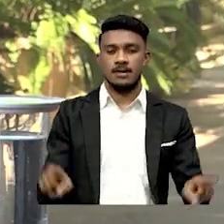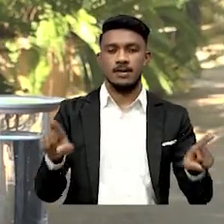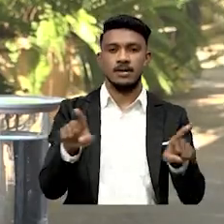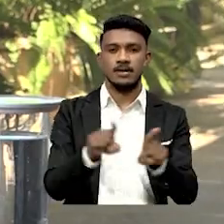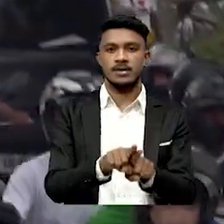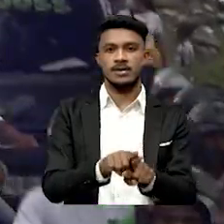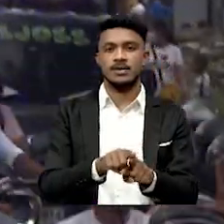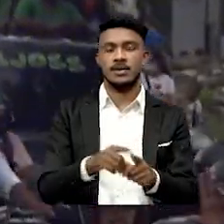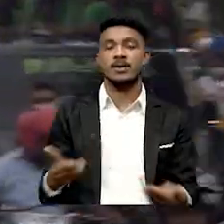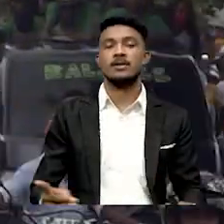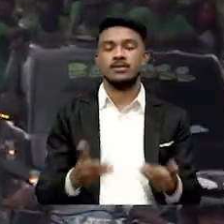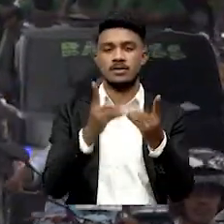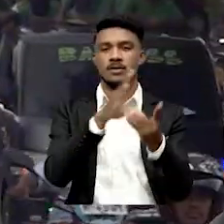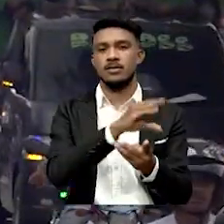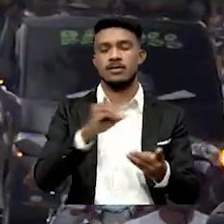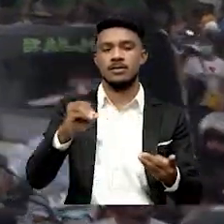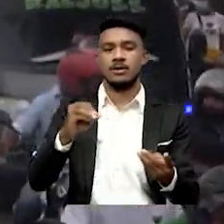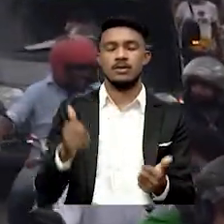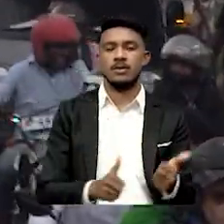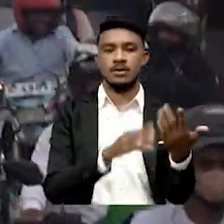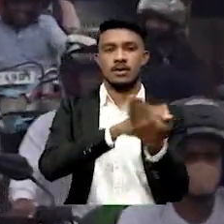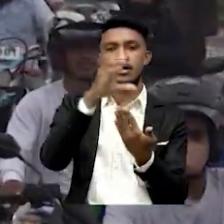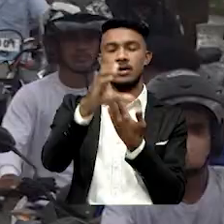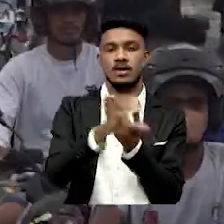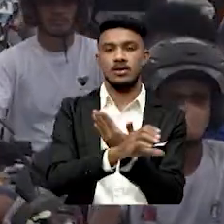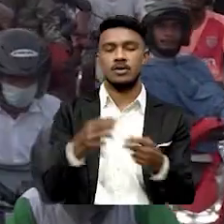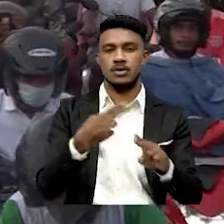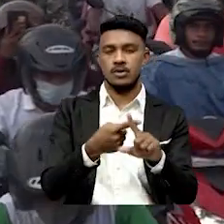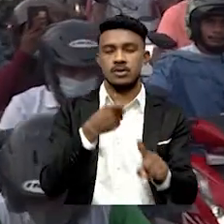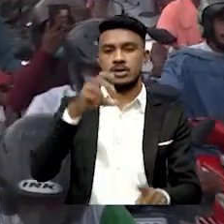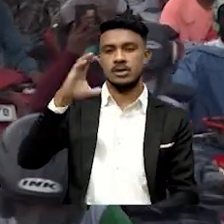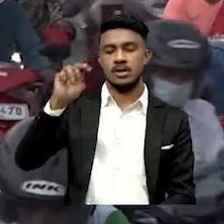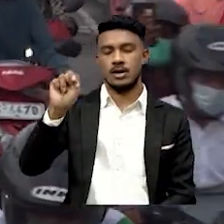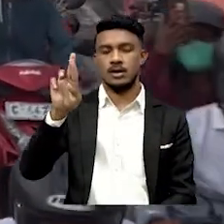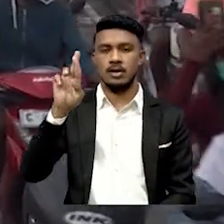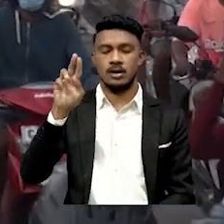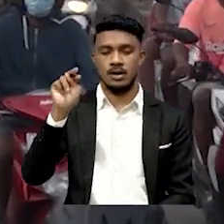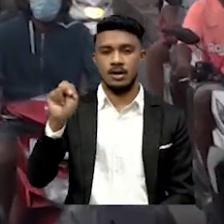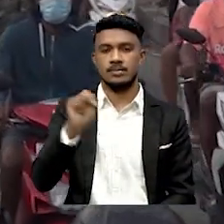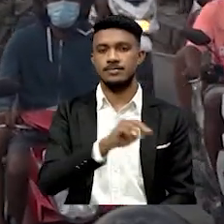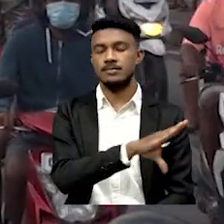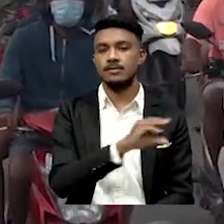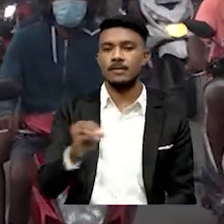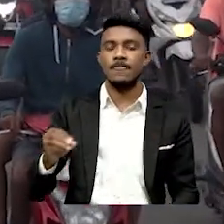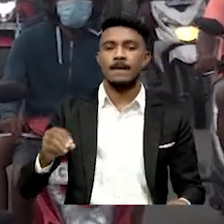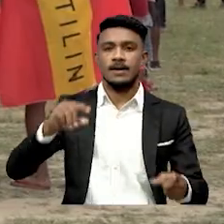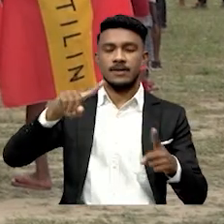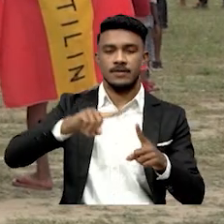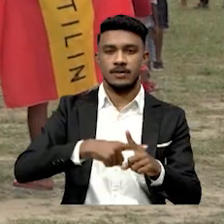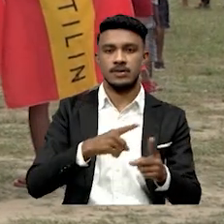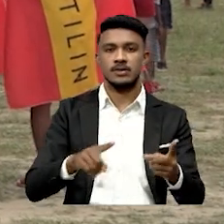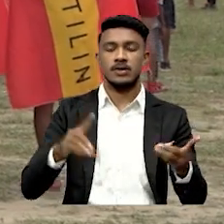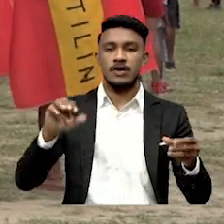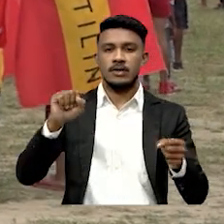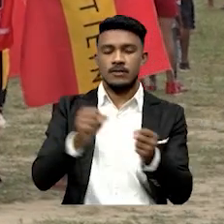quem luta. Ter calendário Rússia, campanha eleitoral, ba eleição segunda volta, Rahu e Sabro, Lorong Rua, no Seremata e a